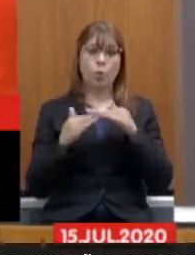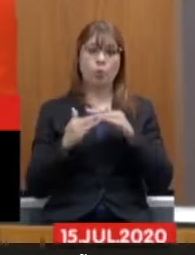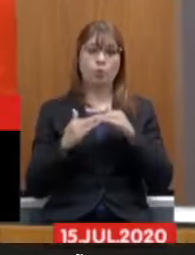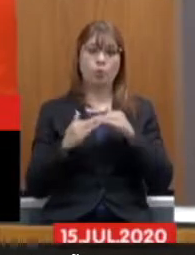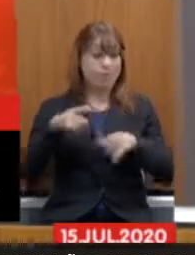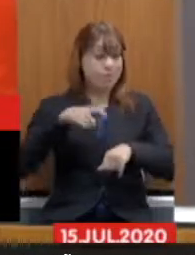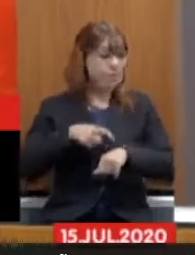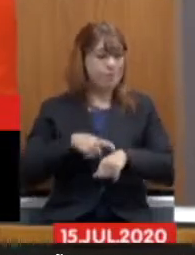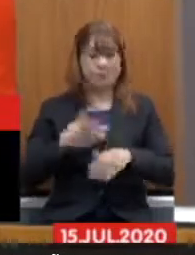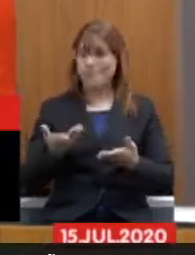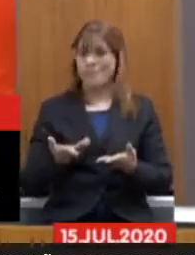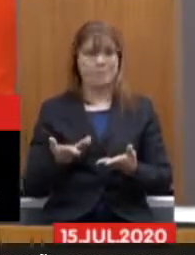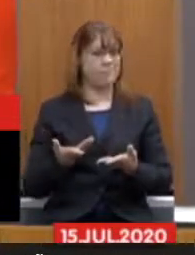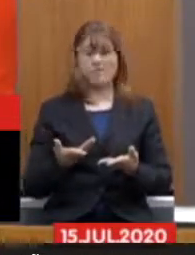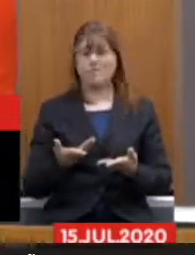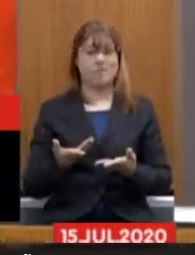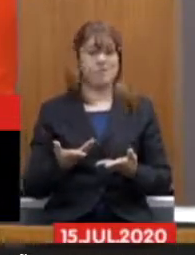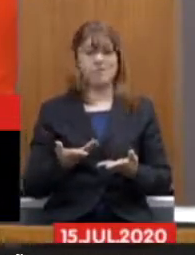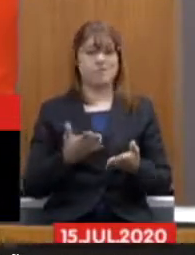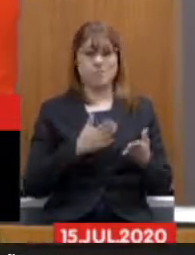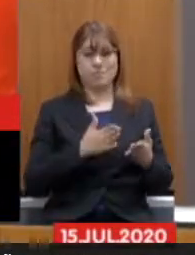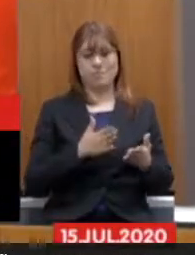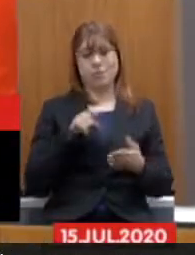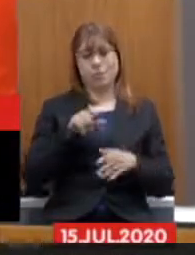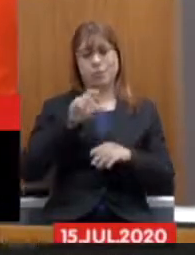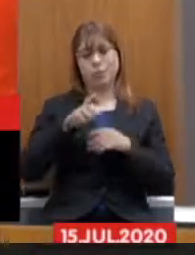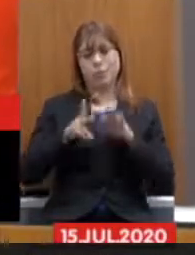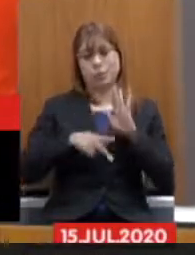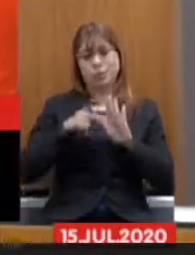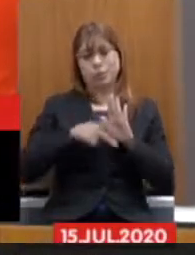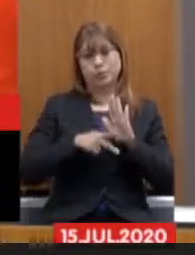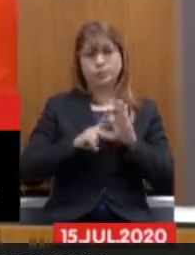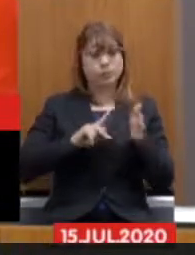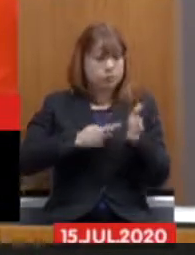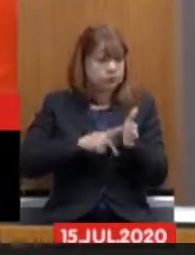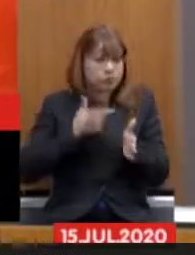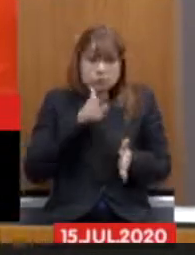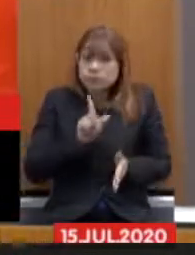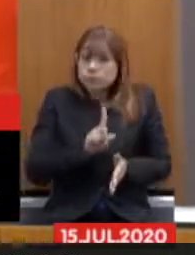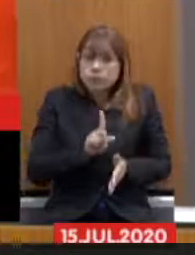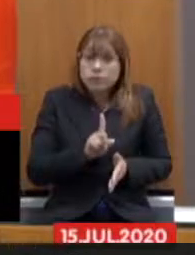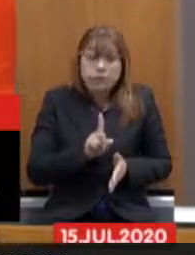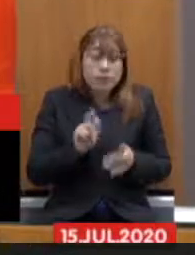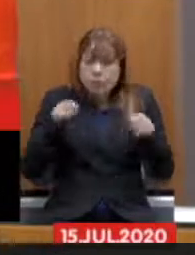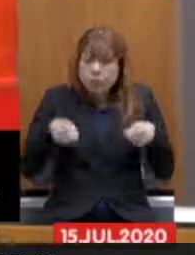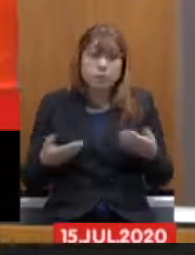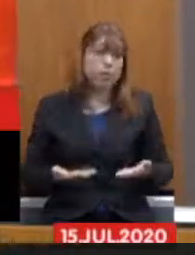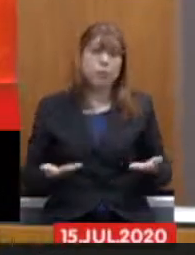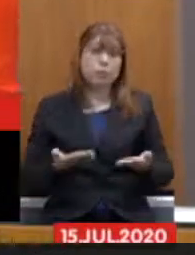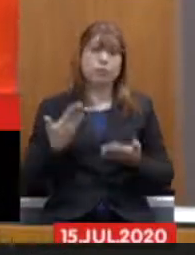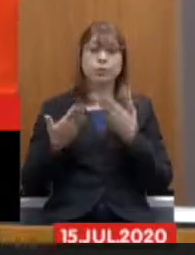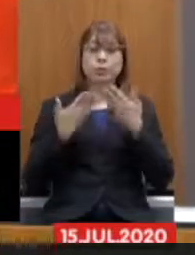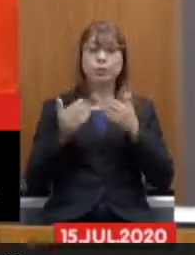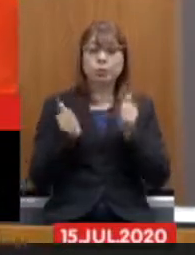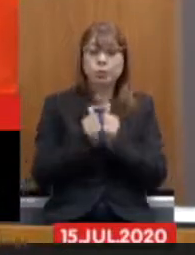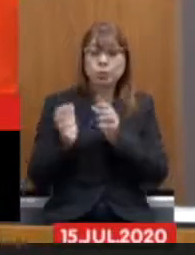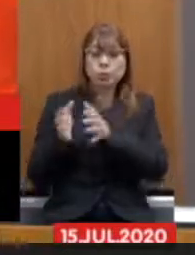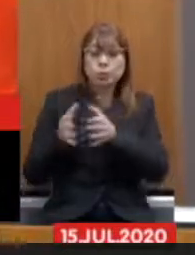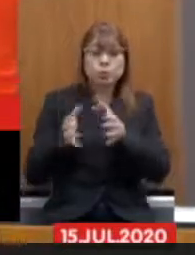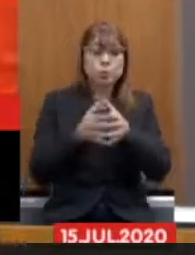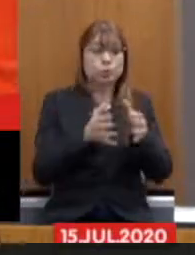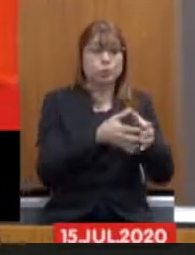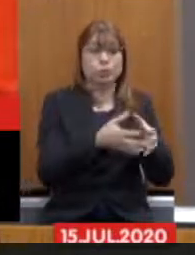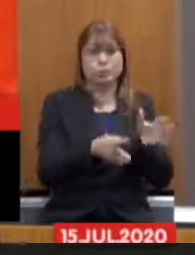desse projeto não durante a pandemia o fatos não tiveram condições não tem condições do diálogo com as suas